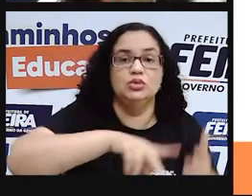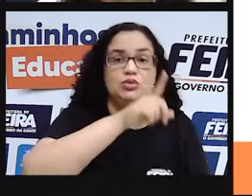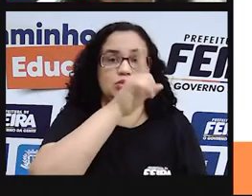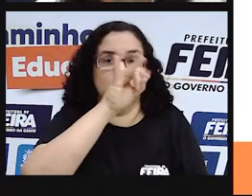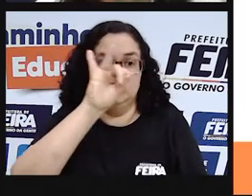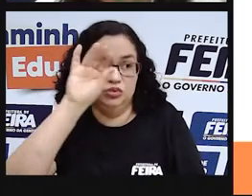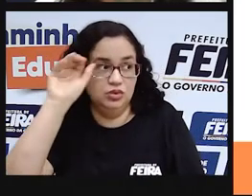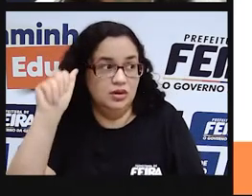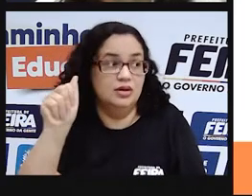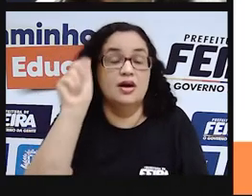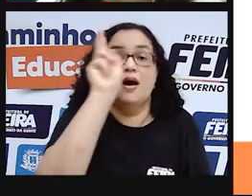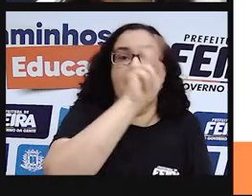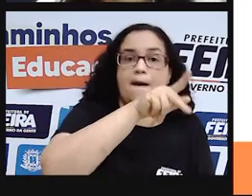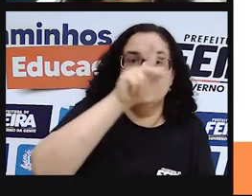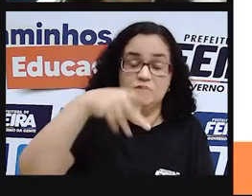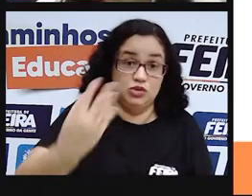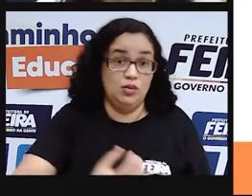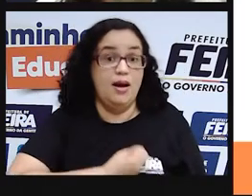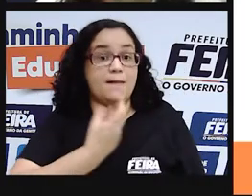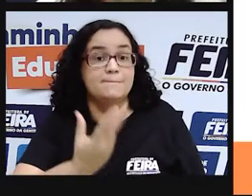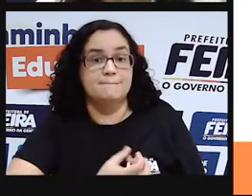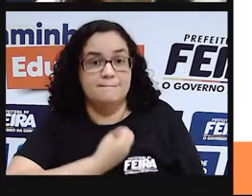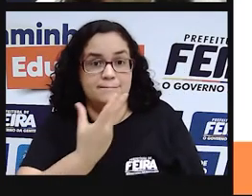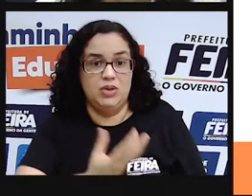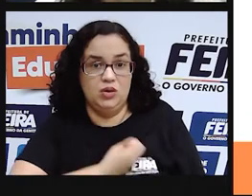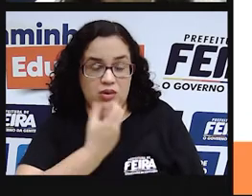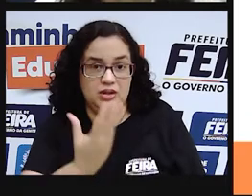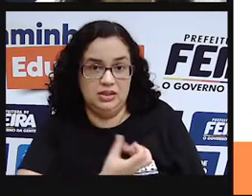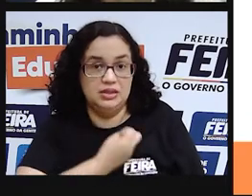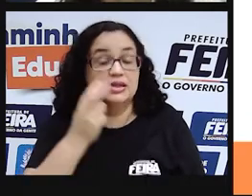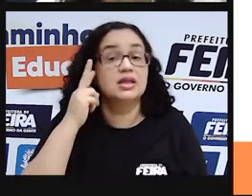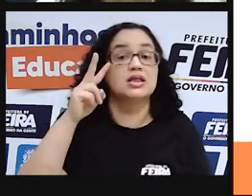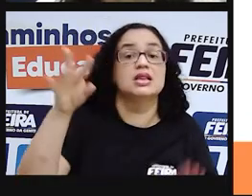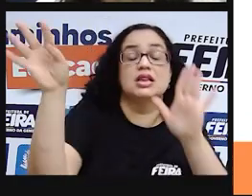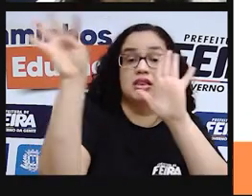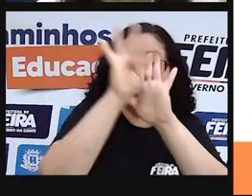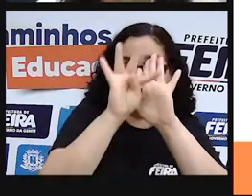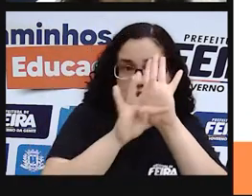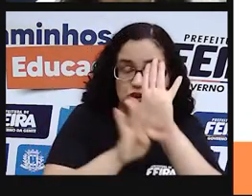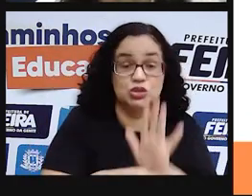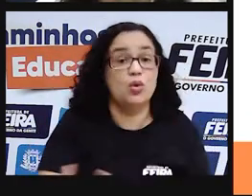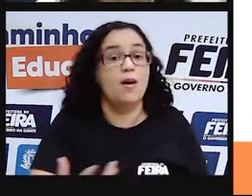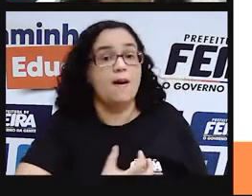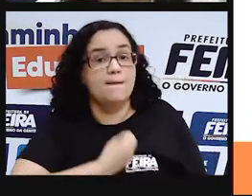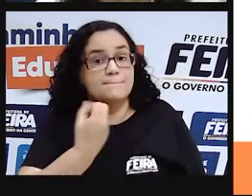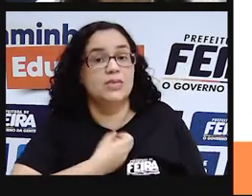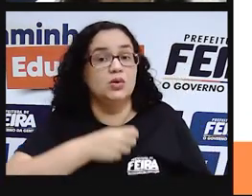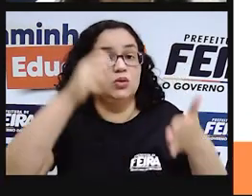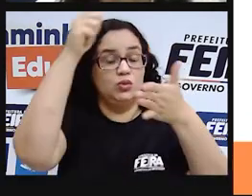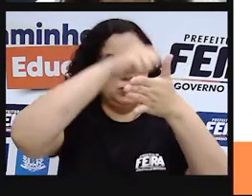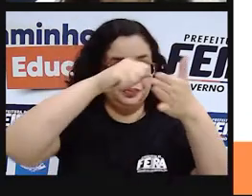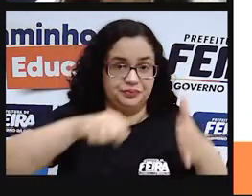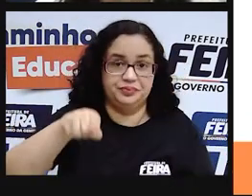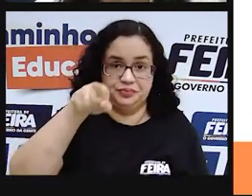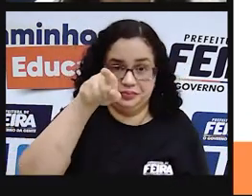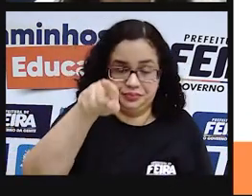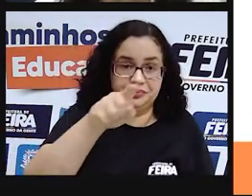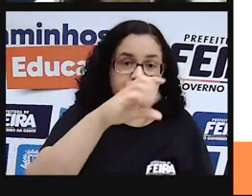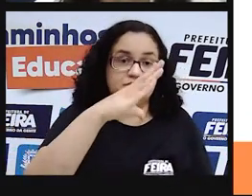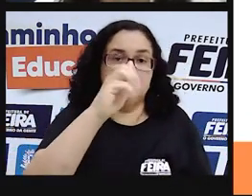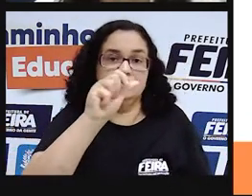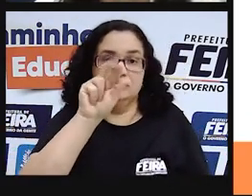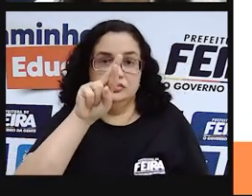a Patrocinar esse poema não vendo aí que esse texto é um poema foi escrito por Carlos Drummond de Andrade